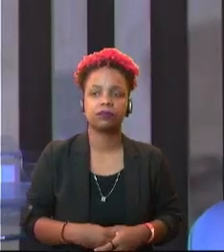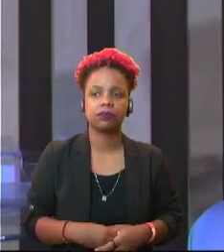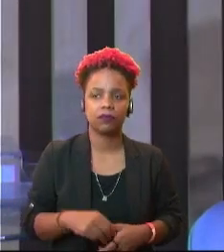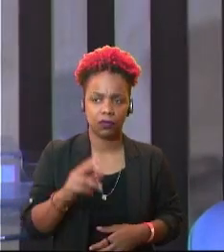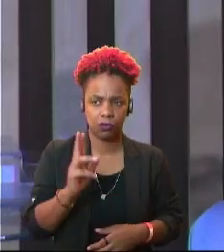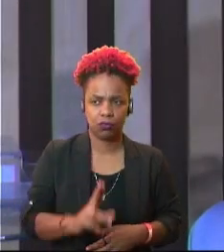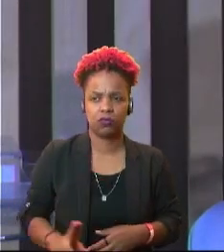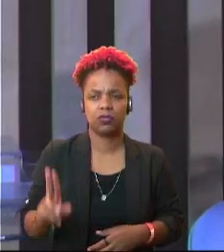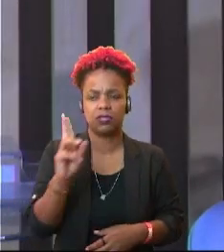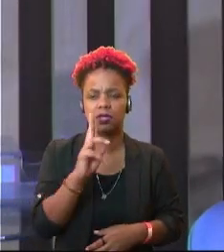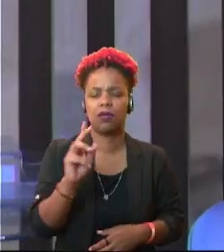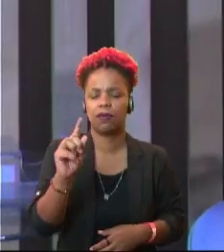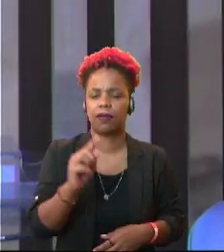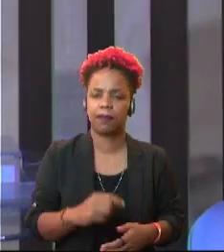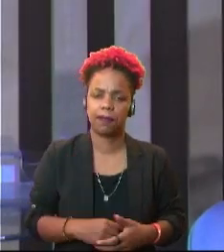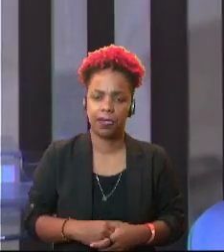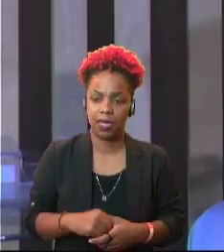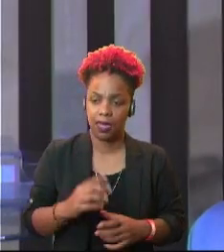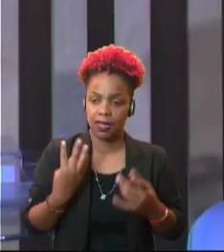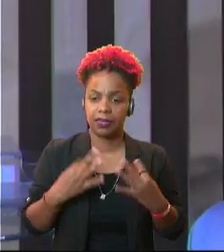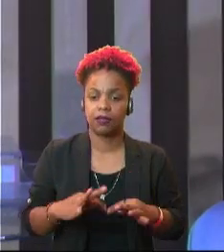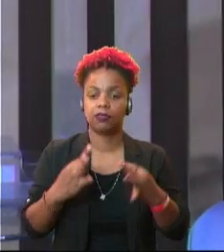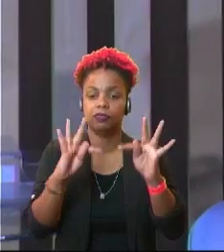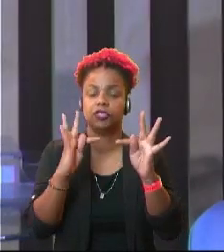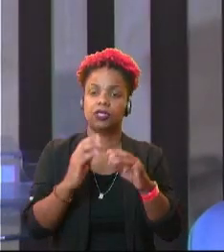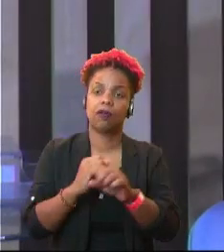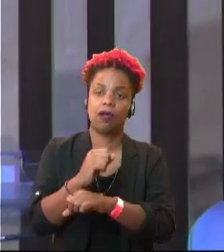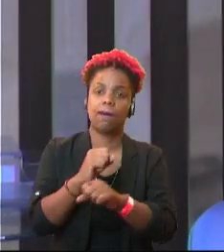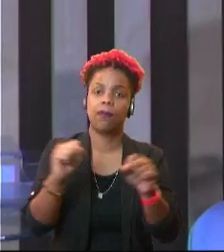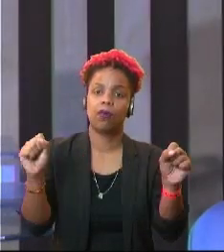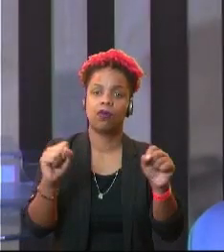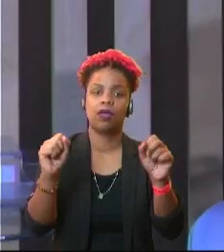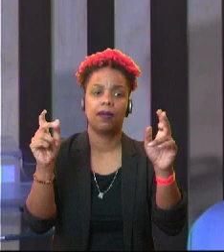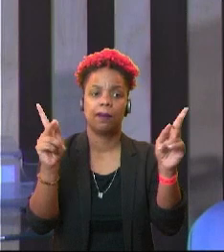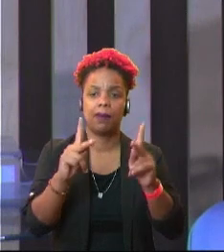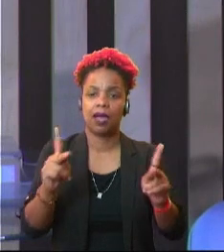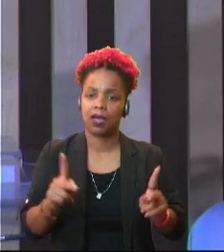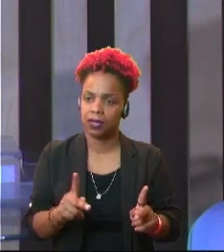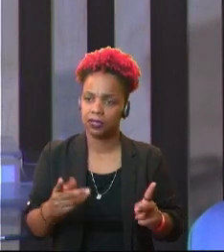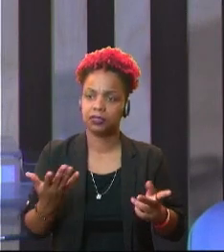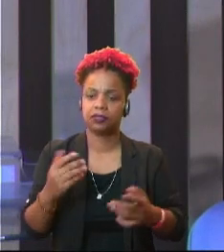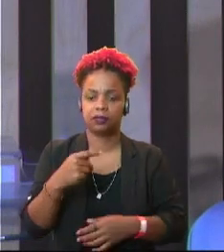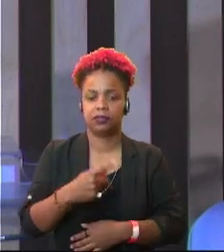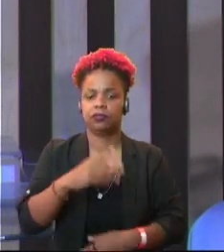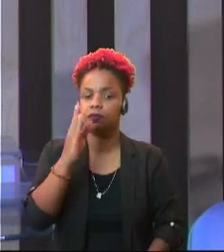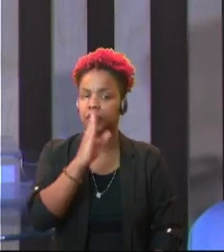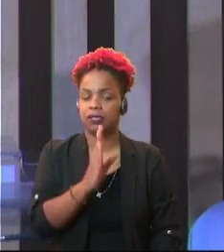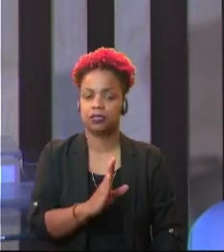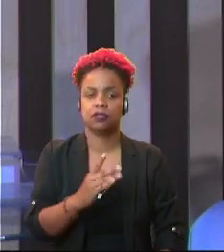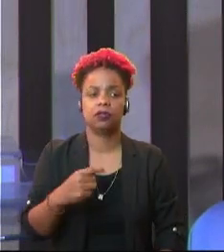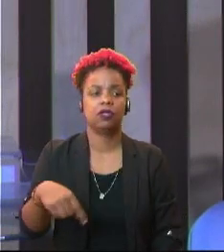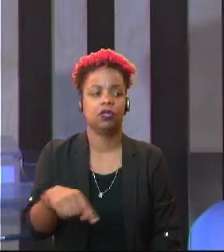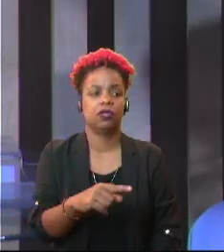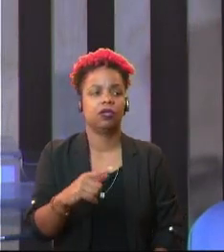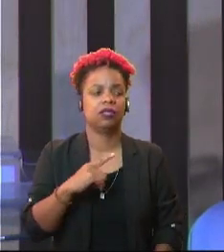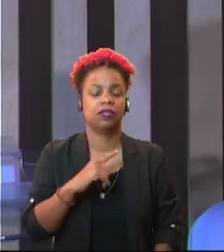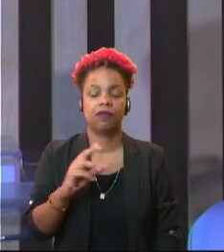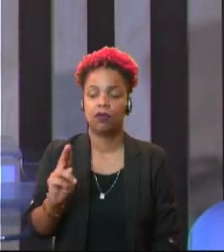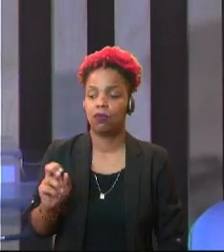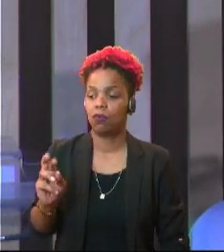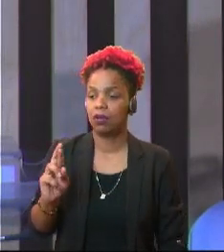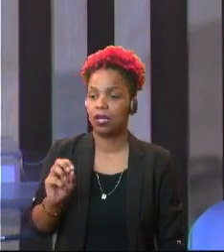usar a tecnologia nuclear para fins pacíficos exclusivamente no Brasil, e a gente domina o ciclo do